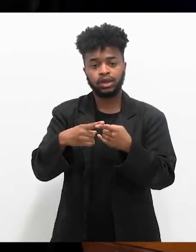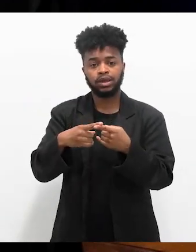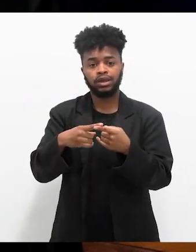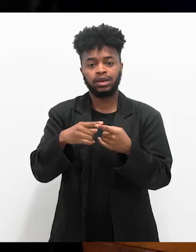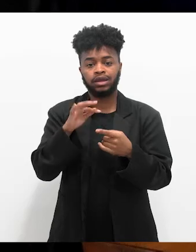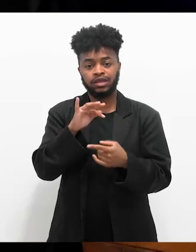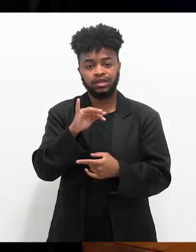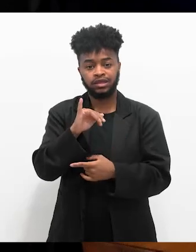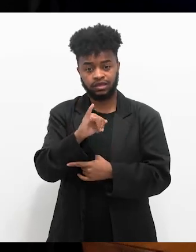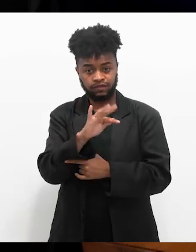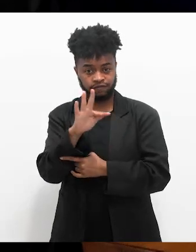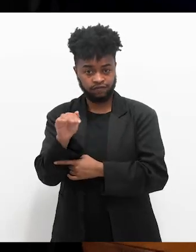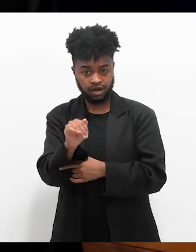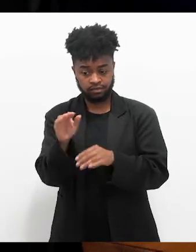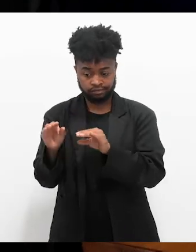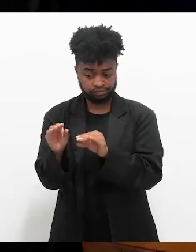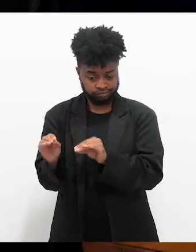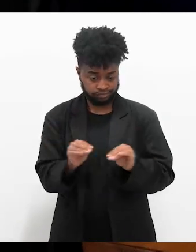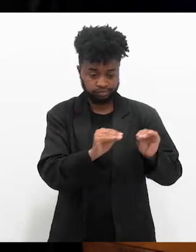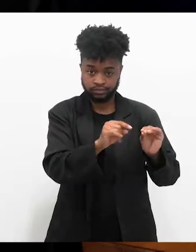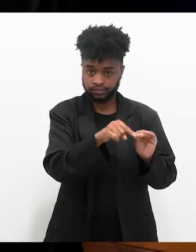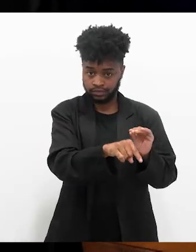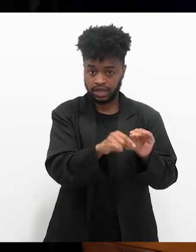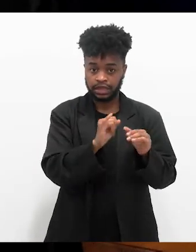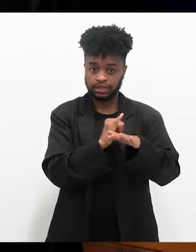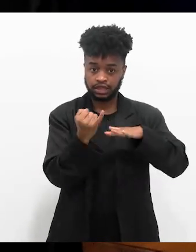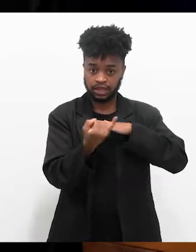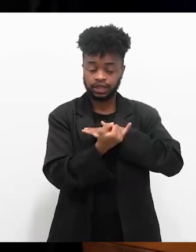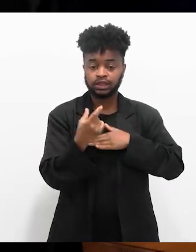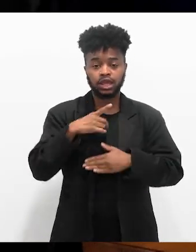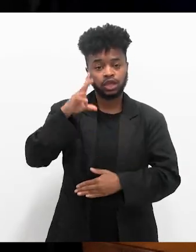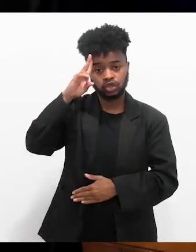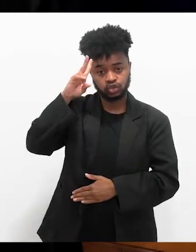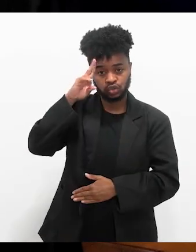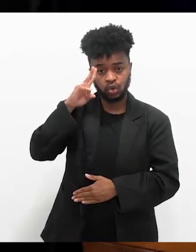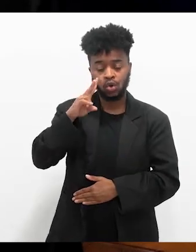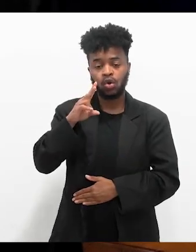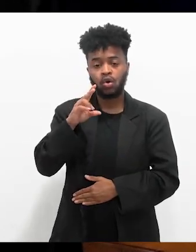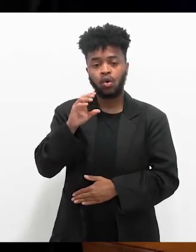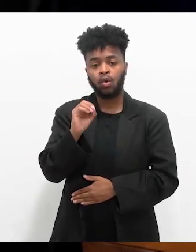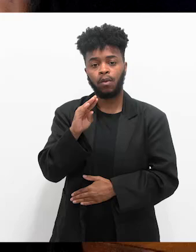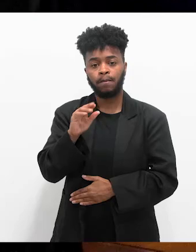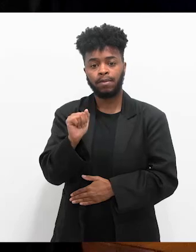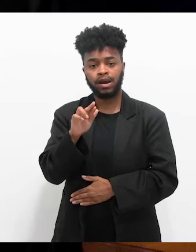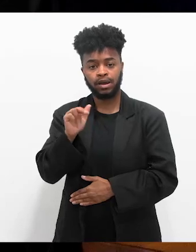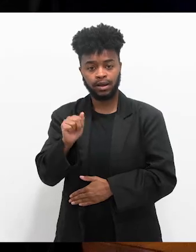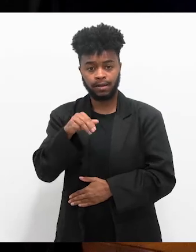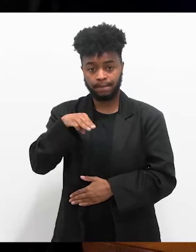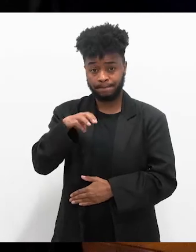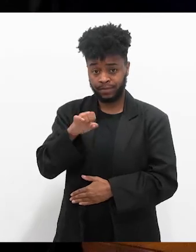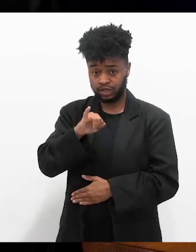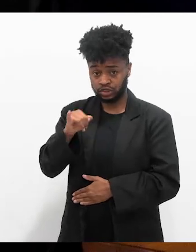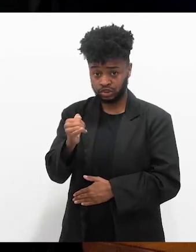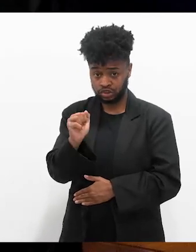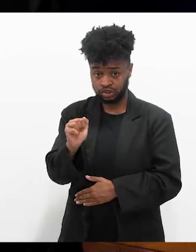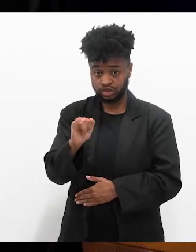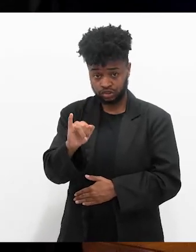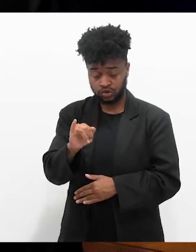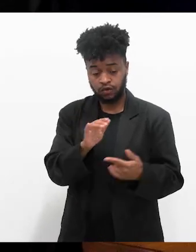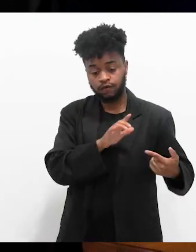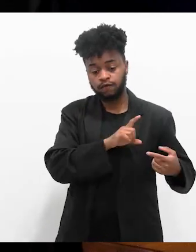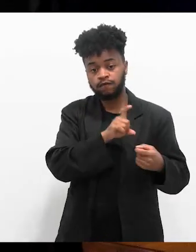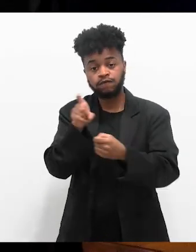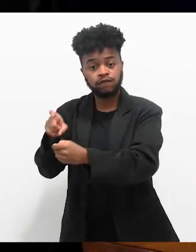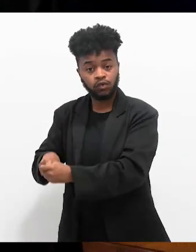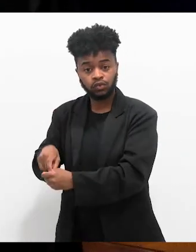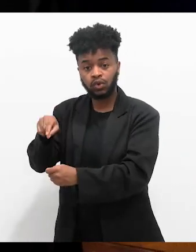Ifá para a ilha de Cuba. Tanto que temos histórias do nigeriano, de Obarameji, voltando à Nigéria e